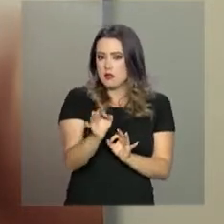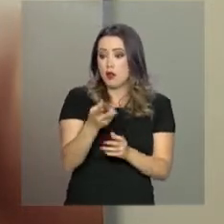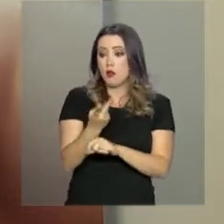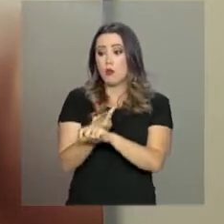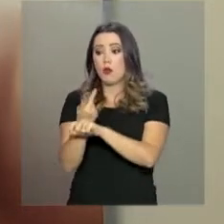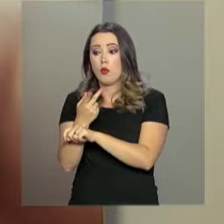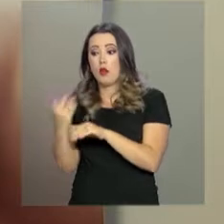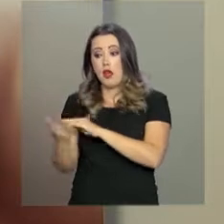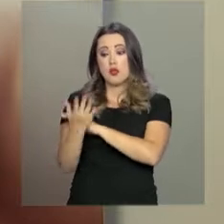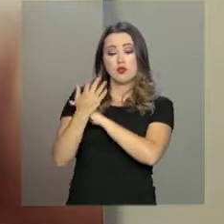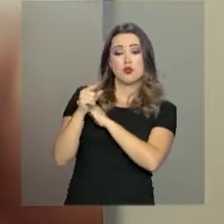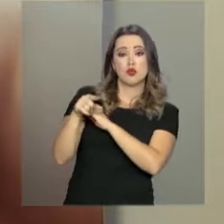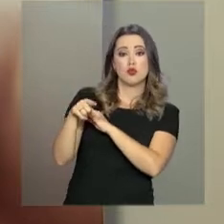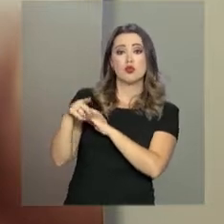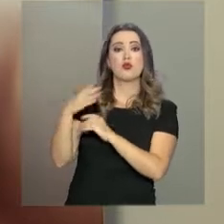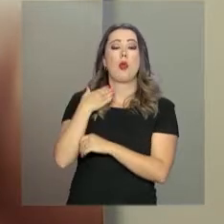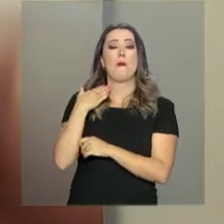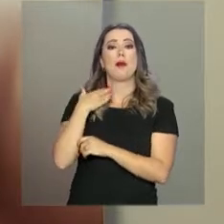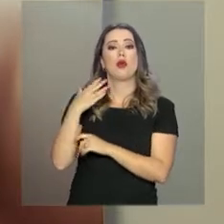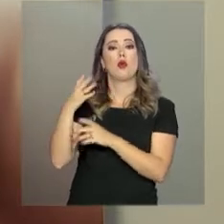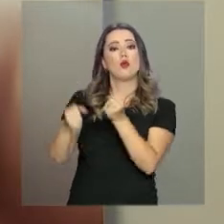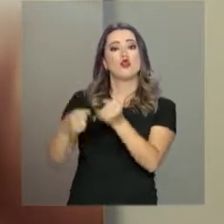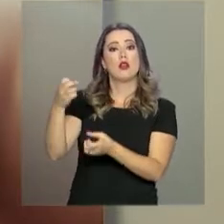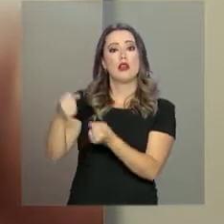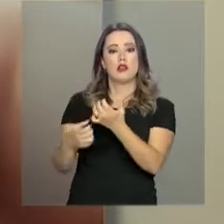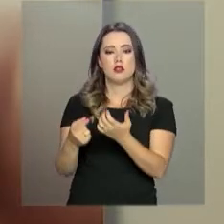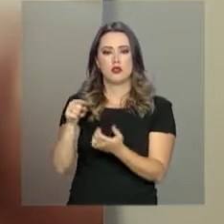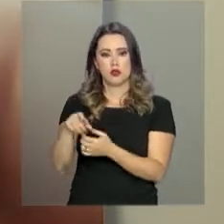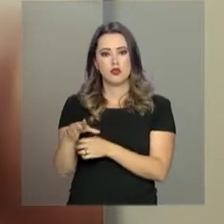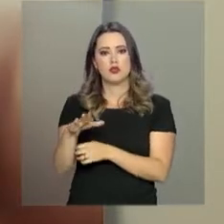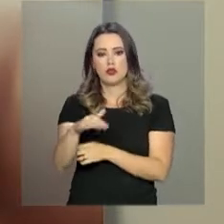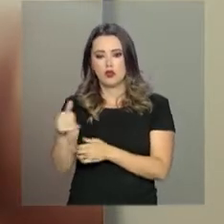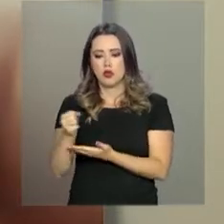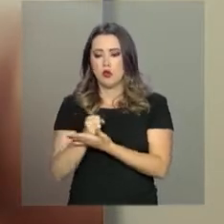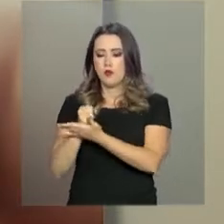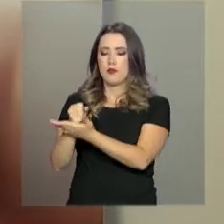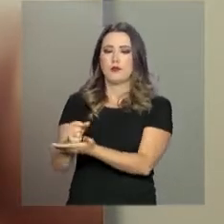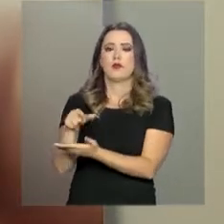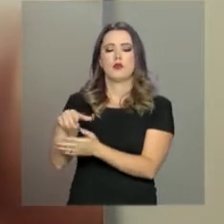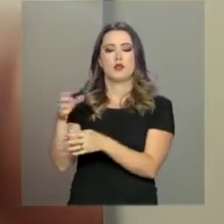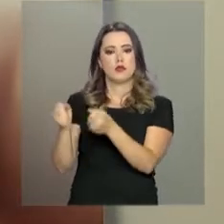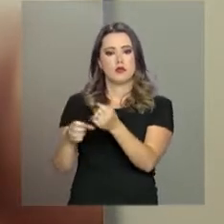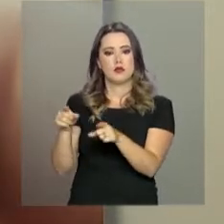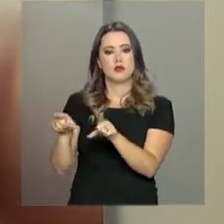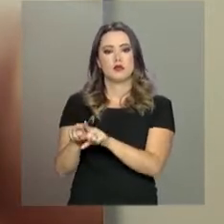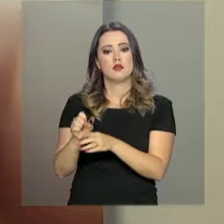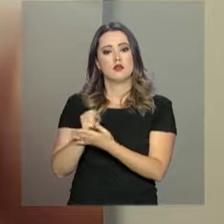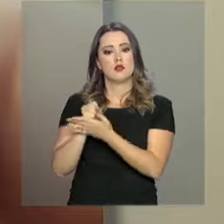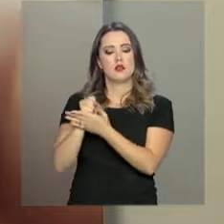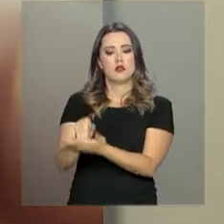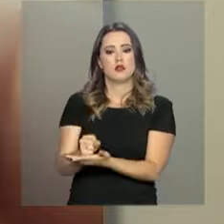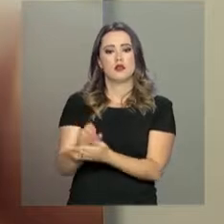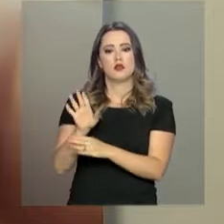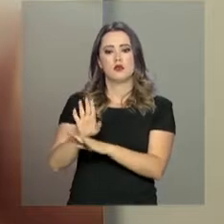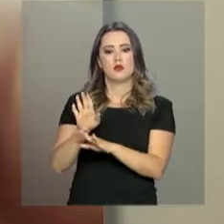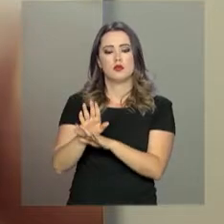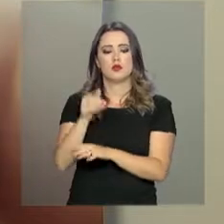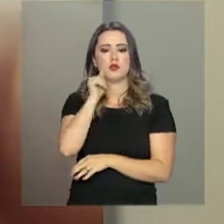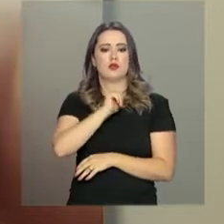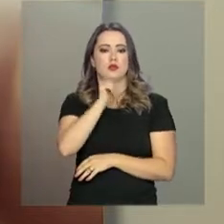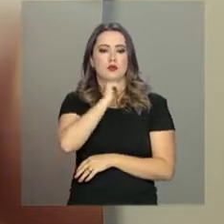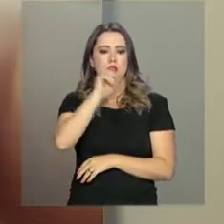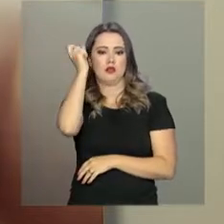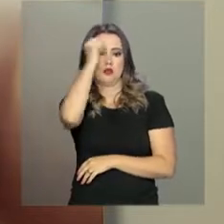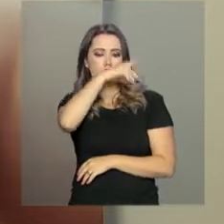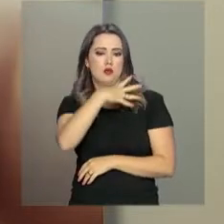é que o banco de leite além de coletar leite para bebês prematuros doentes não têm natal e também oferece apoio às mulheres com